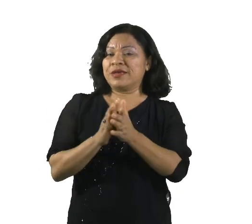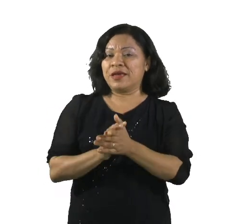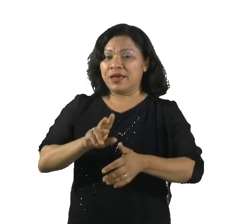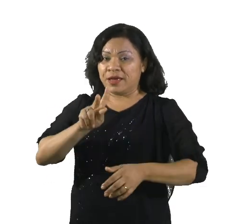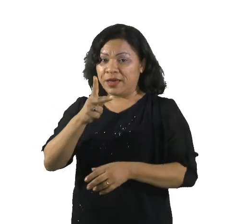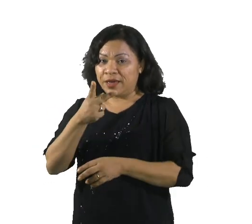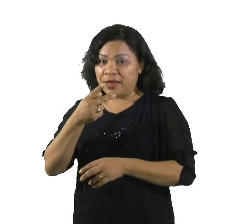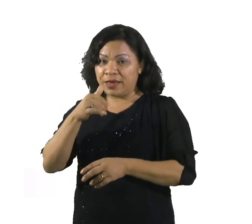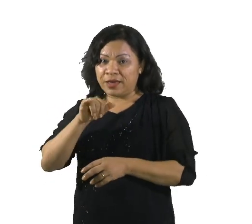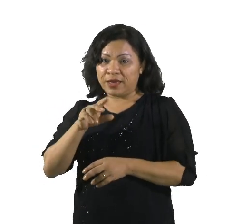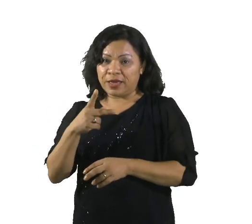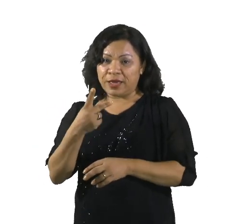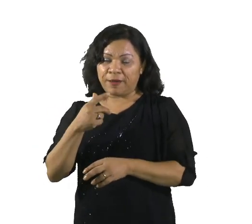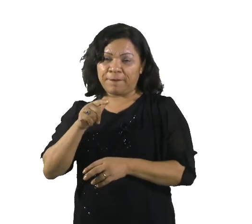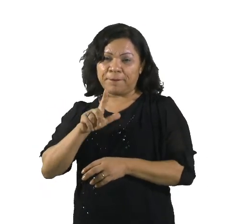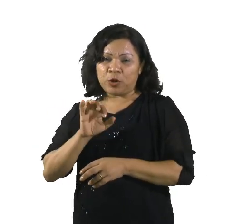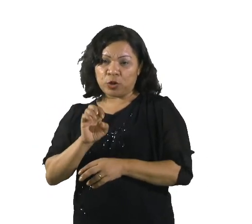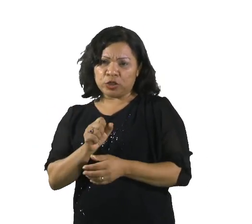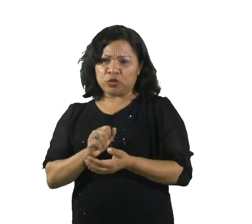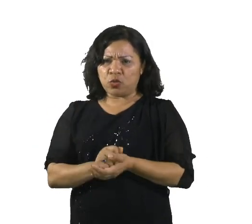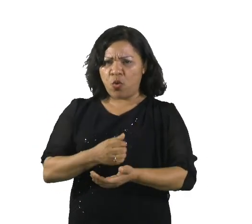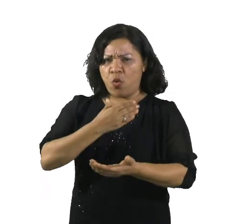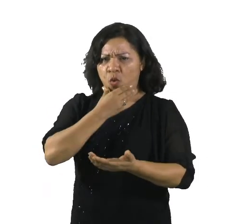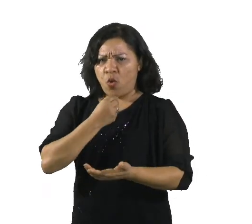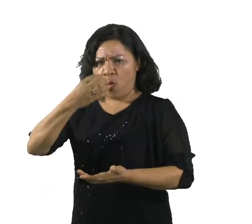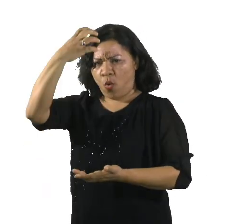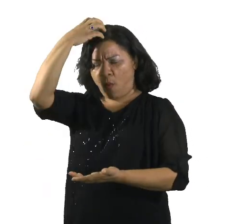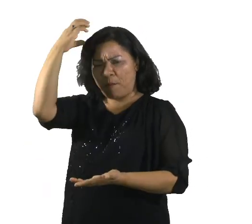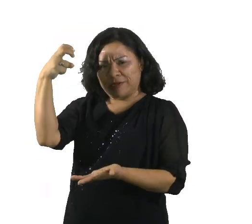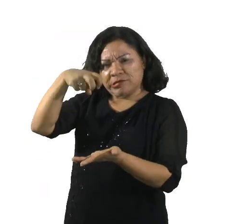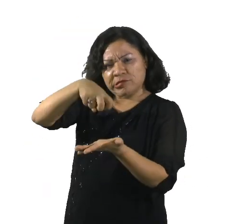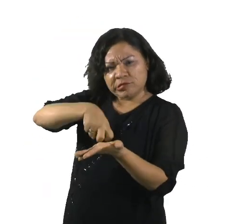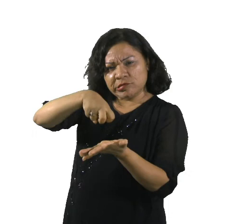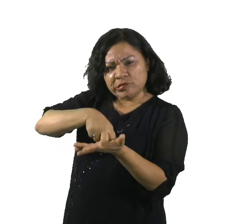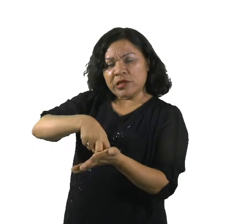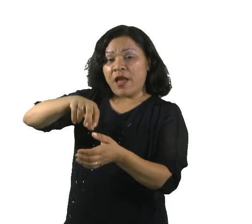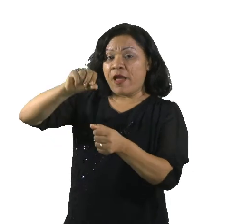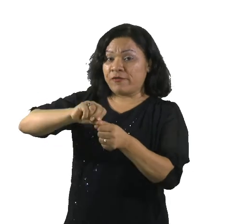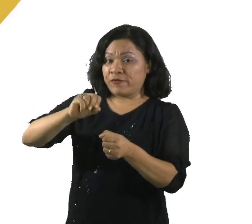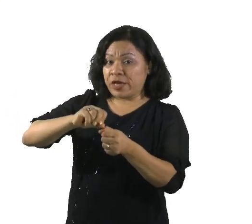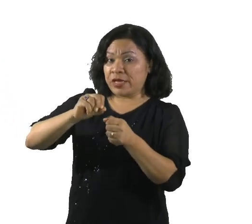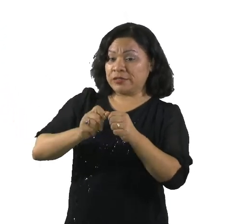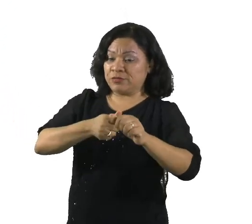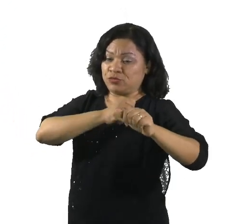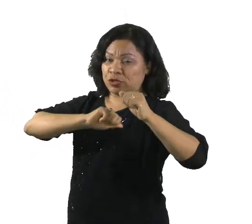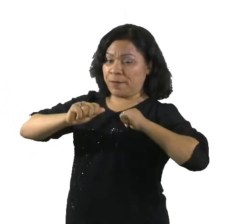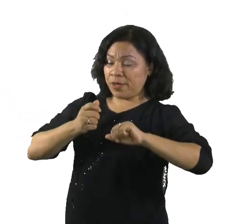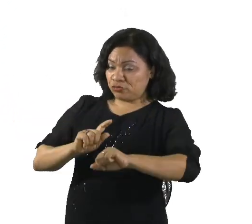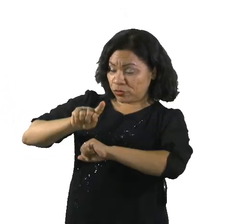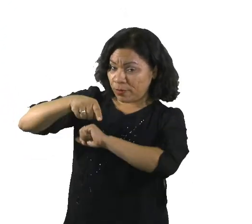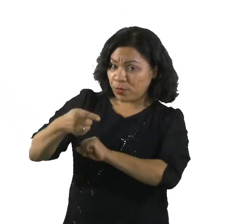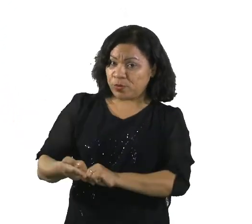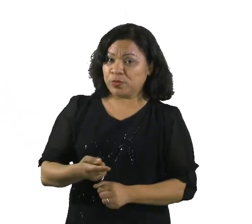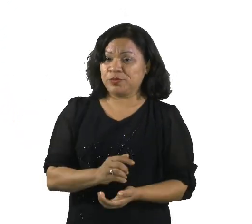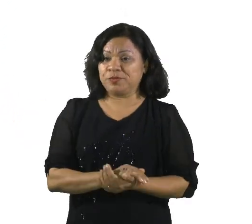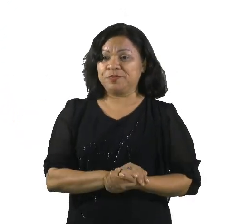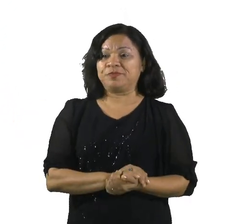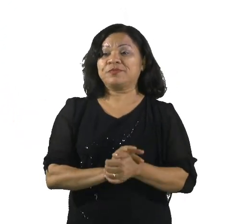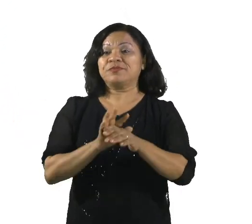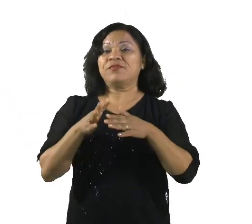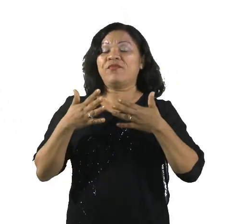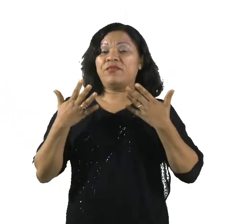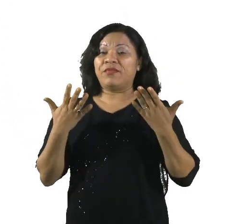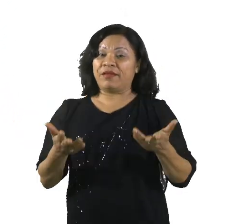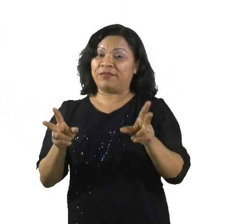vai castigá-la, enfeitiçando e fazendo-a se apaixonar perdidamente por um burro. Então, a temática